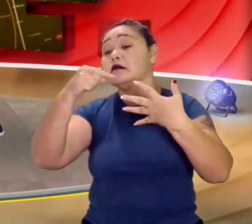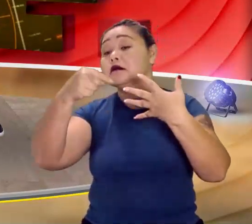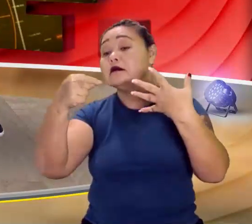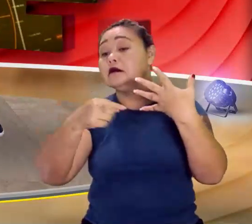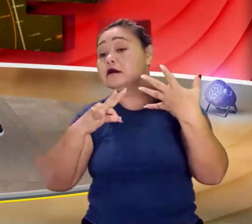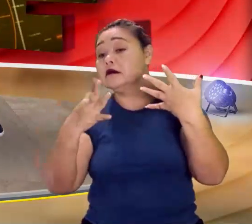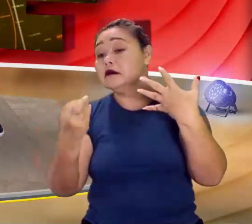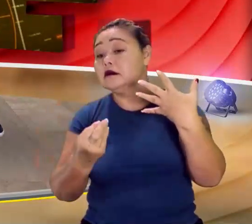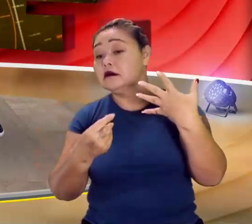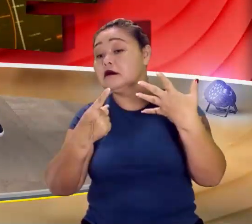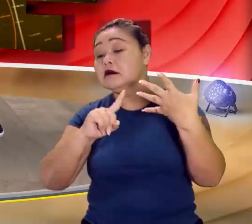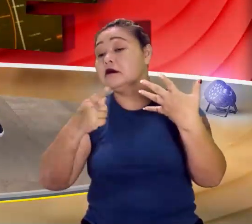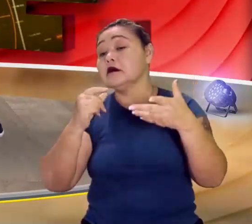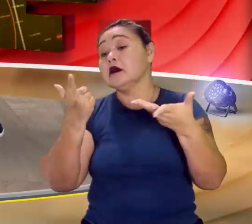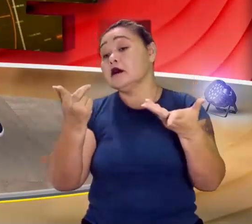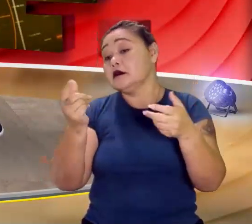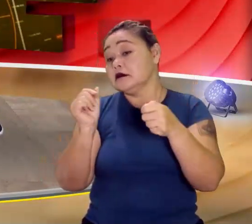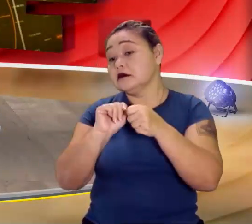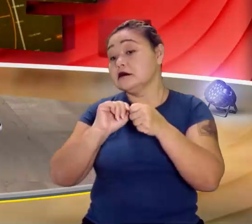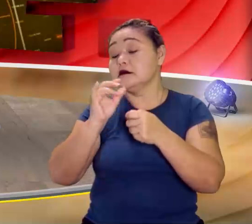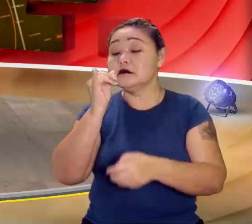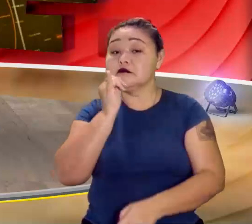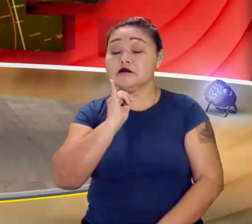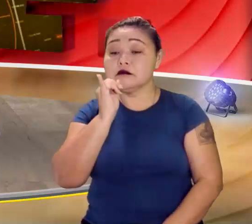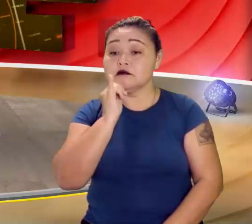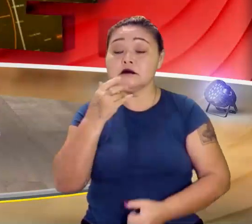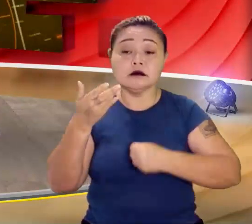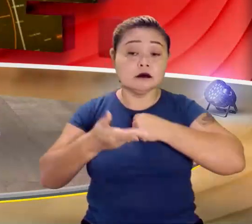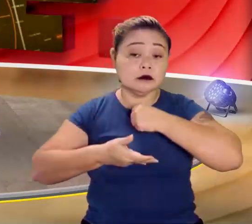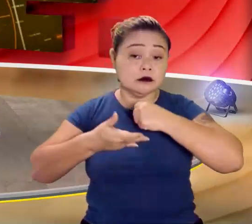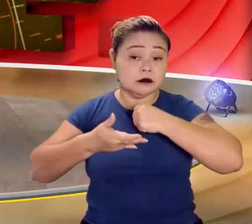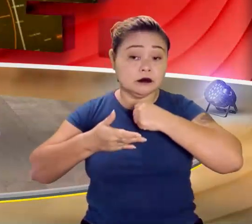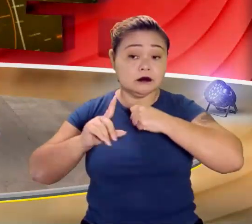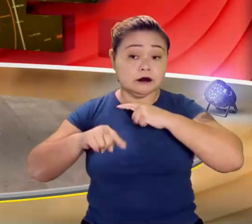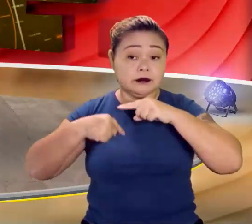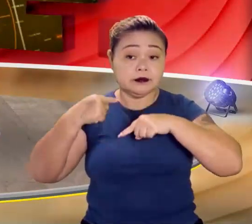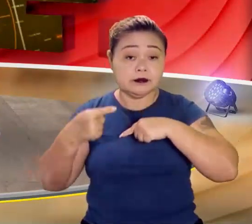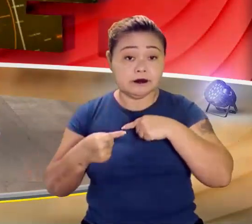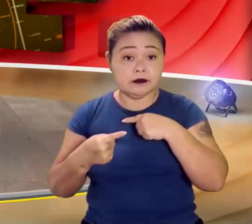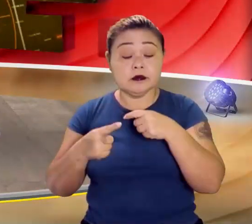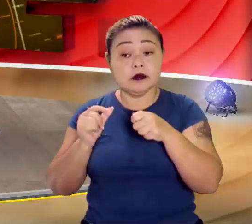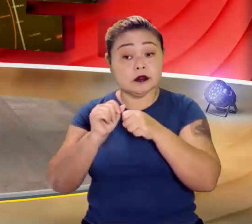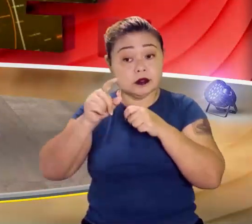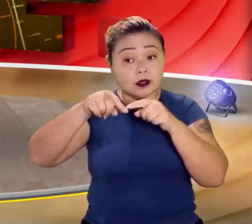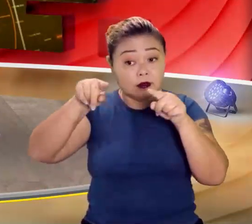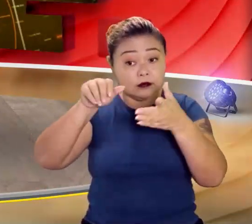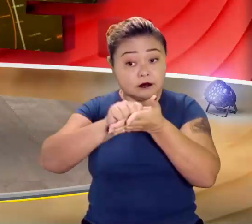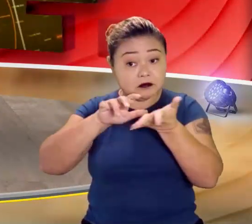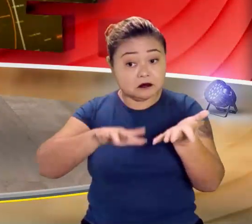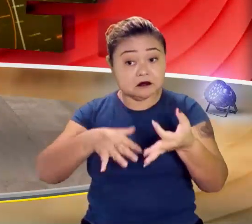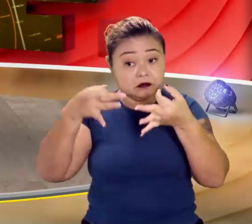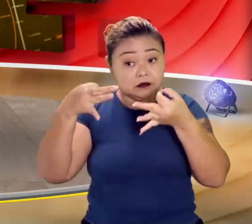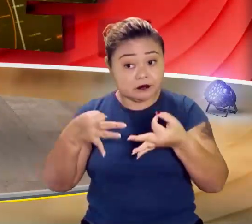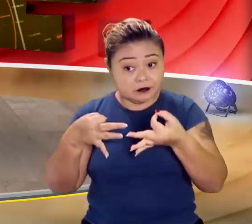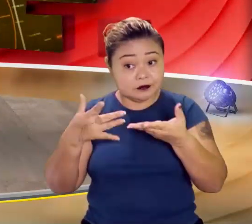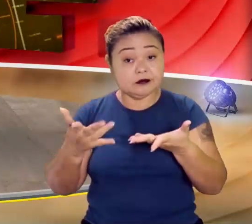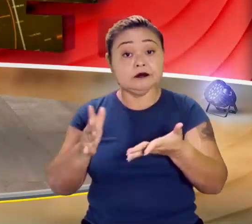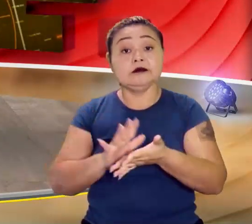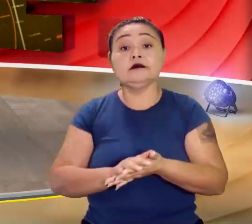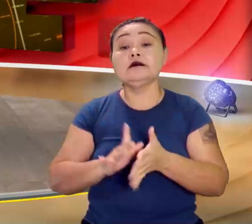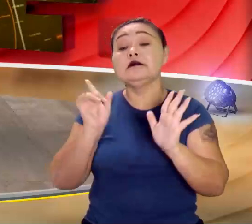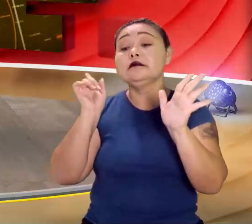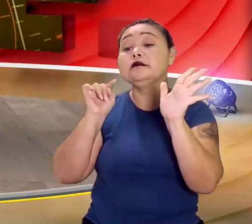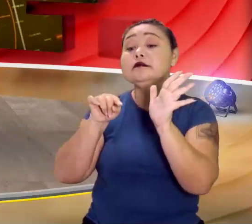e fazer, claro, aqueles exemplos básicos assim para você depois nas atividades de sala tirar de letra, tá certo? Bora então, e